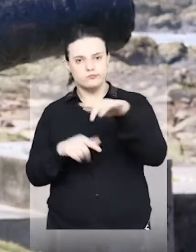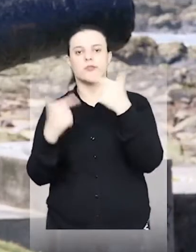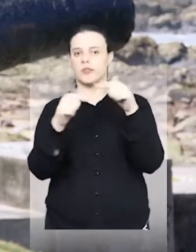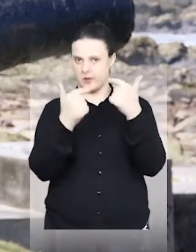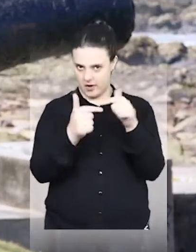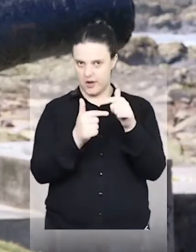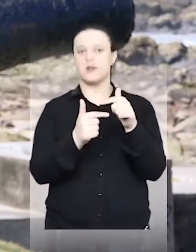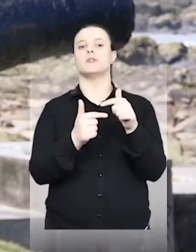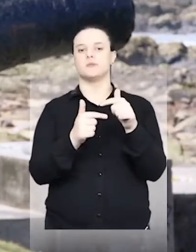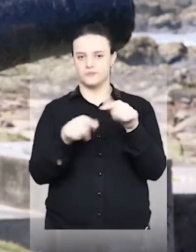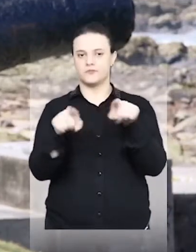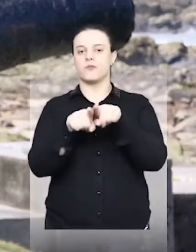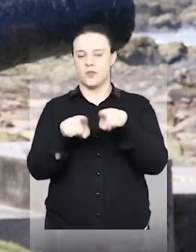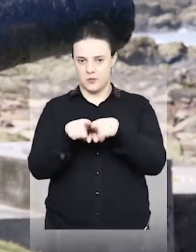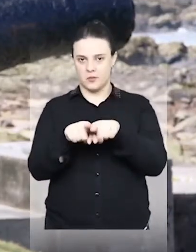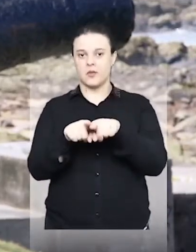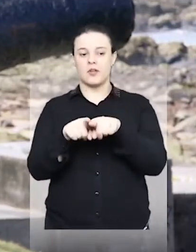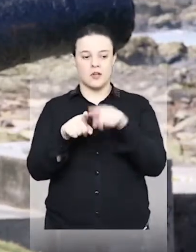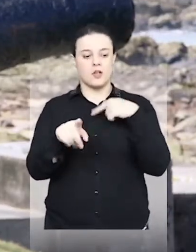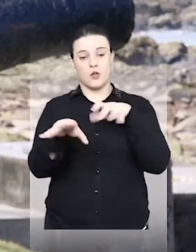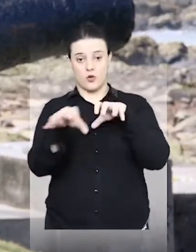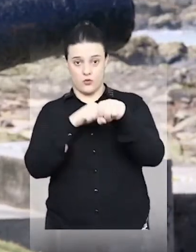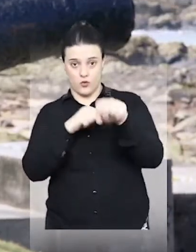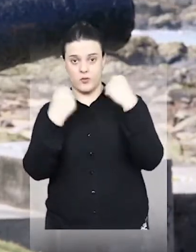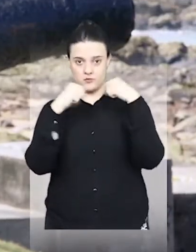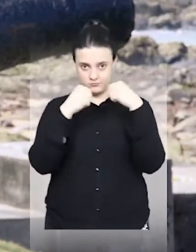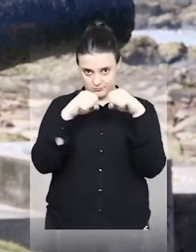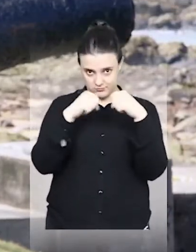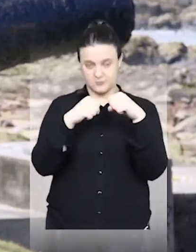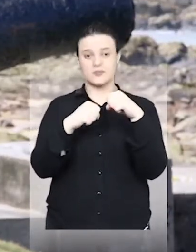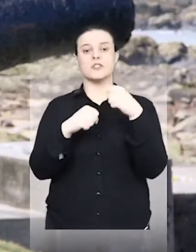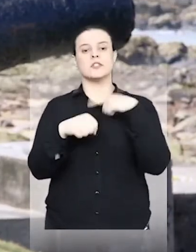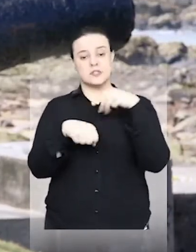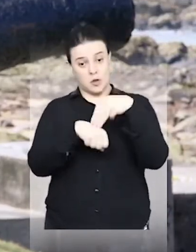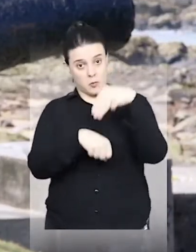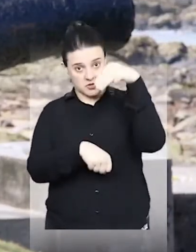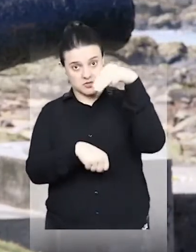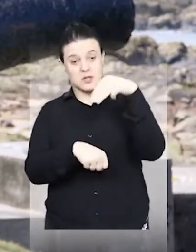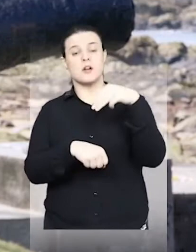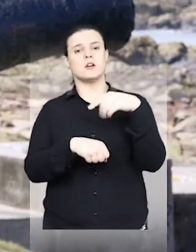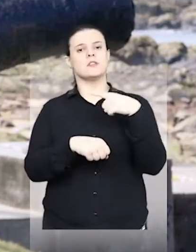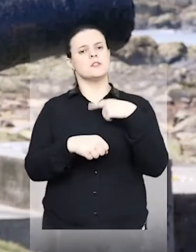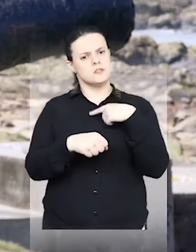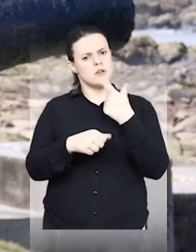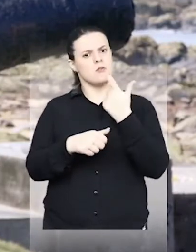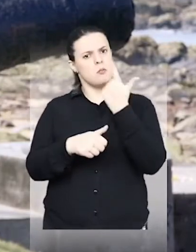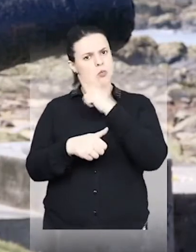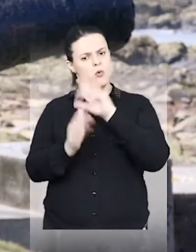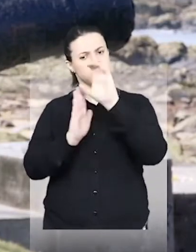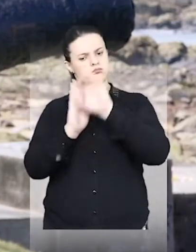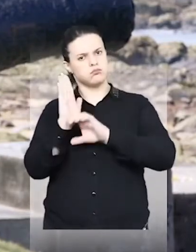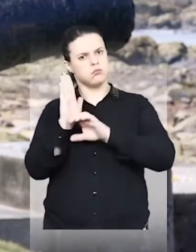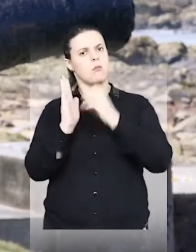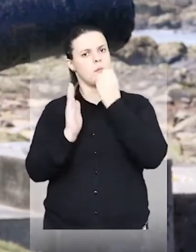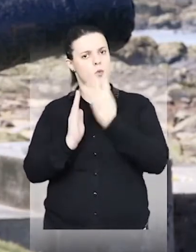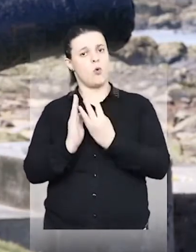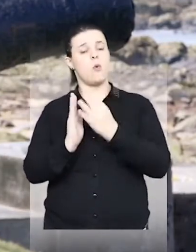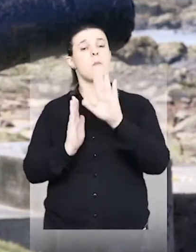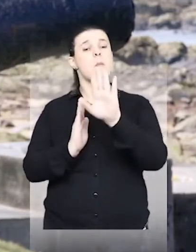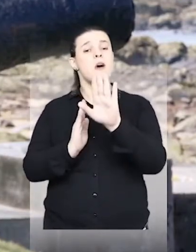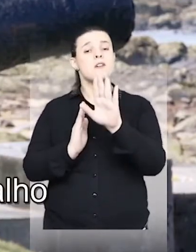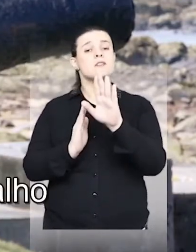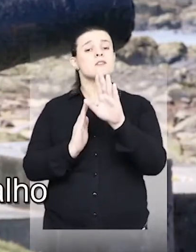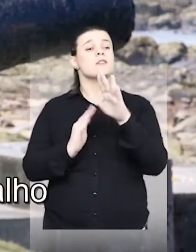de trabalho, sou formado em educação física, tenho mestrado, então tenho uma qualificação